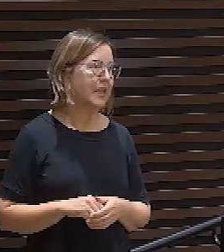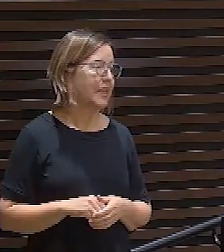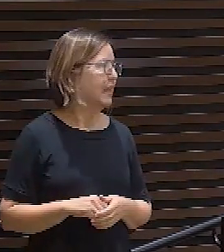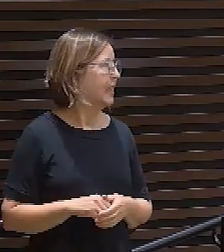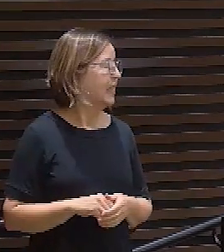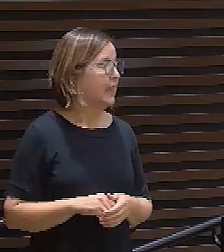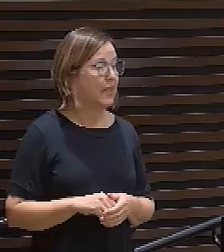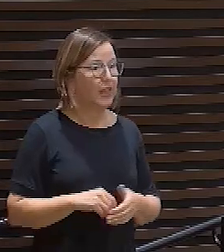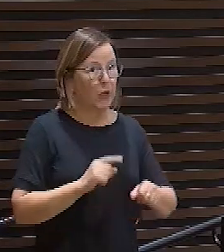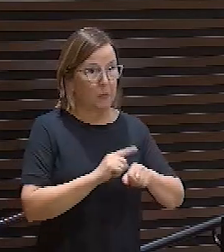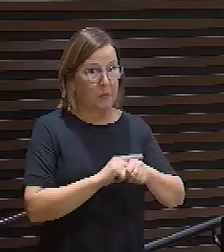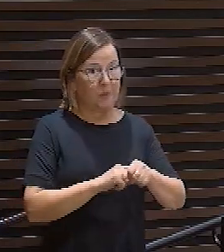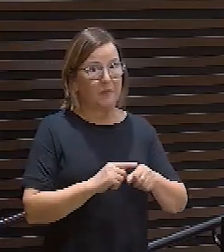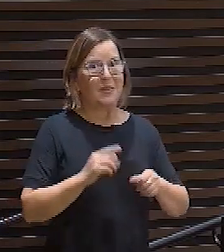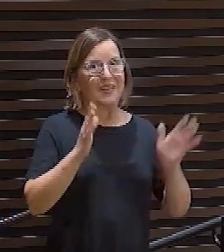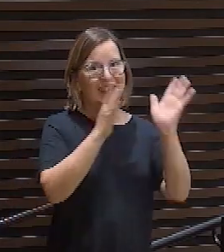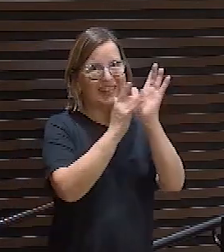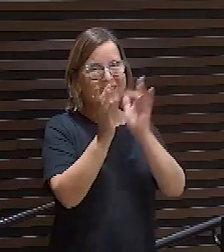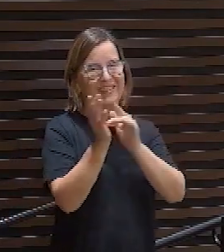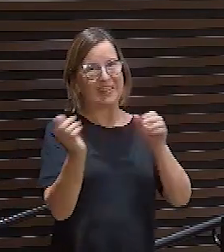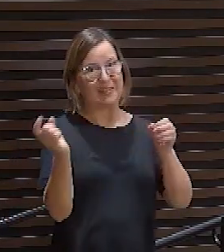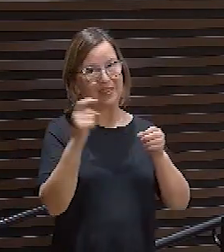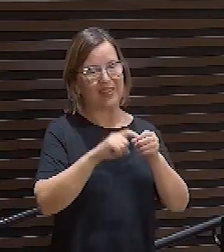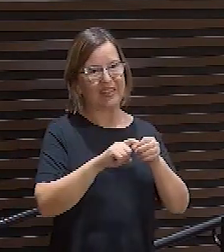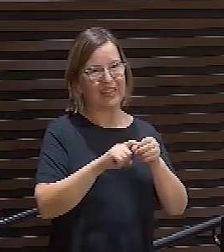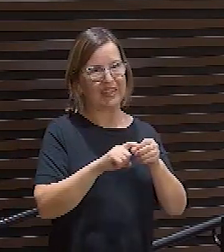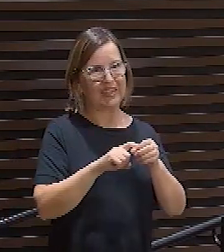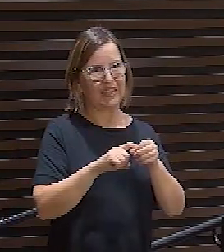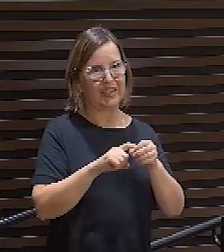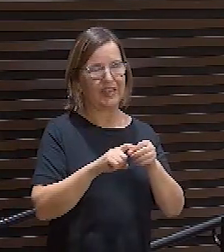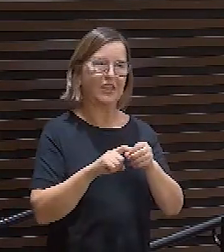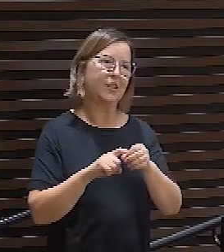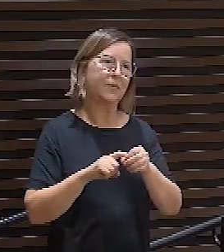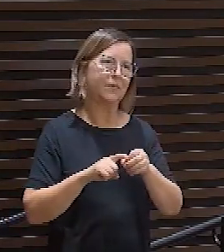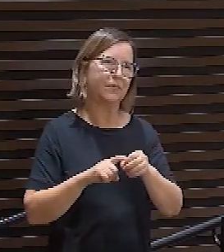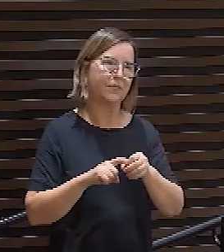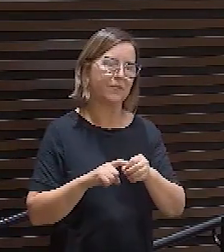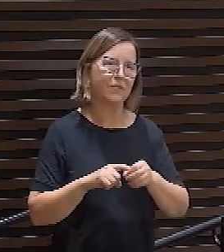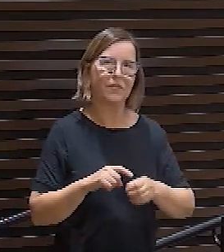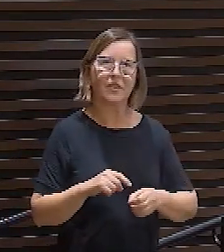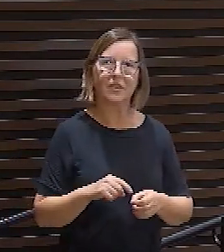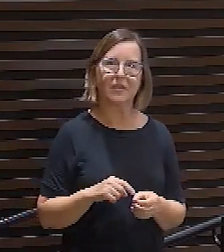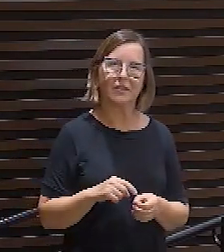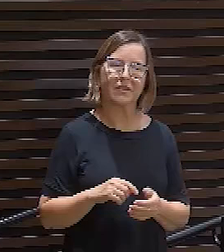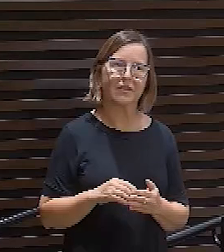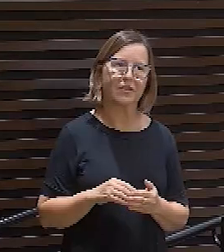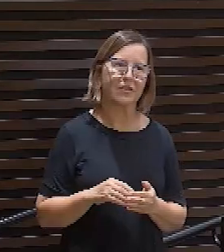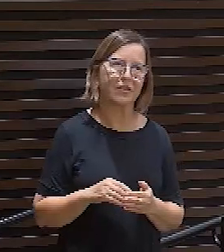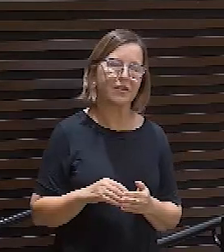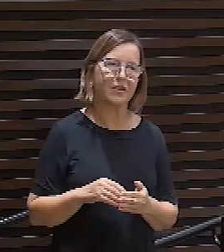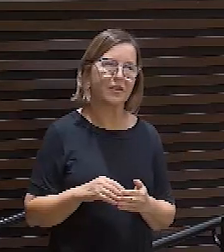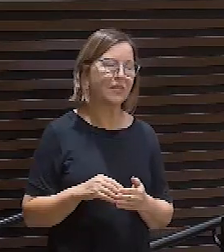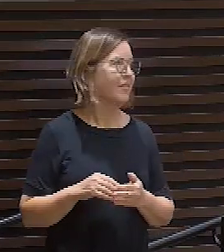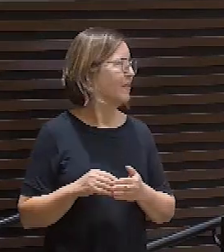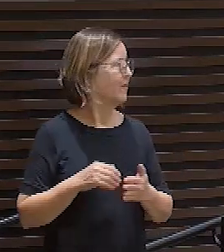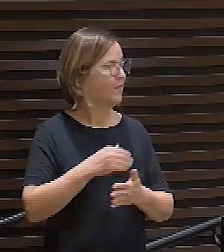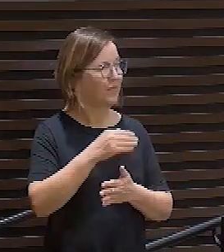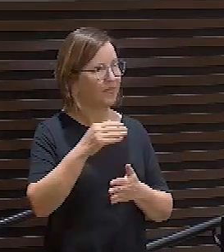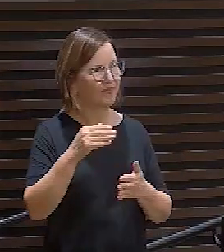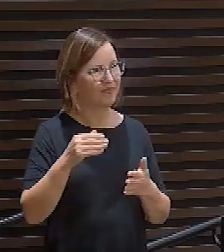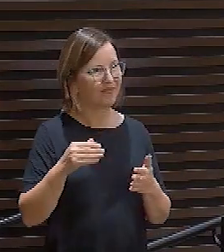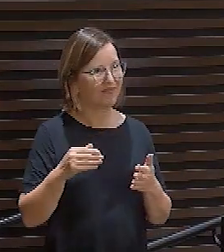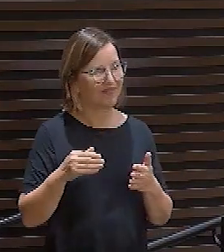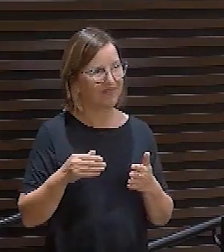que ele voltar, toda ela em uma só voz, ela vai se levantar do seu assento, ela vai dar um pulo e vai clamar